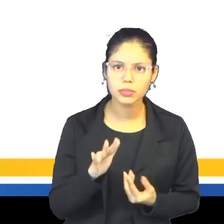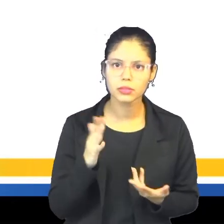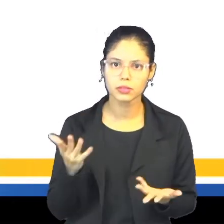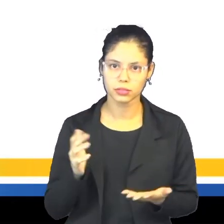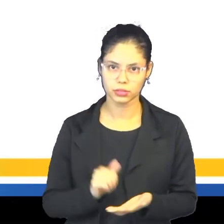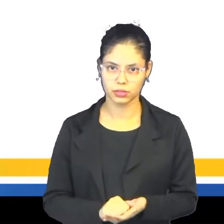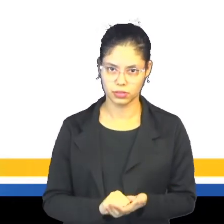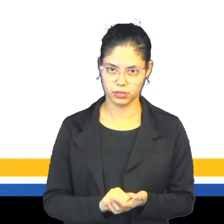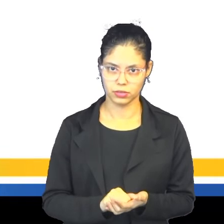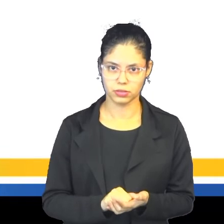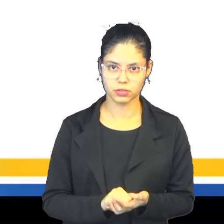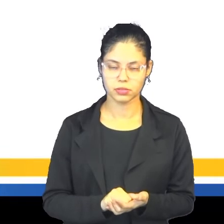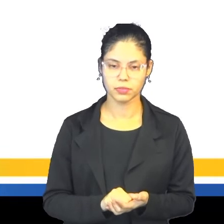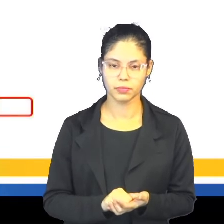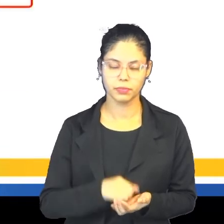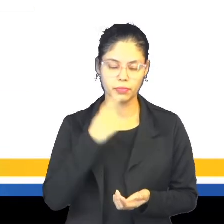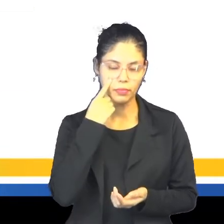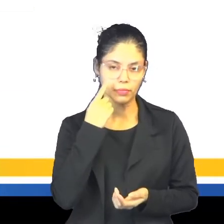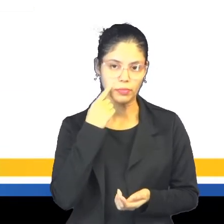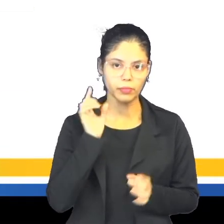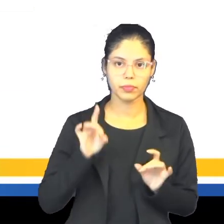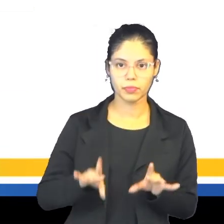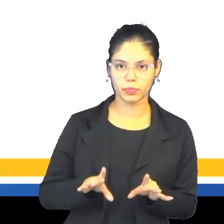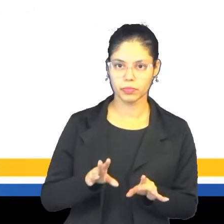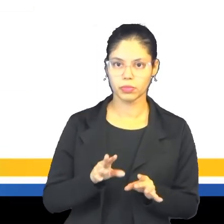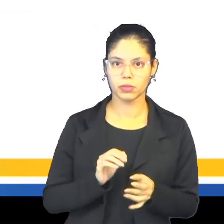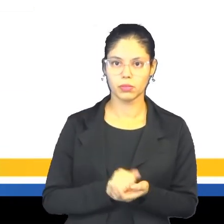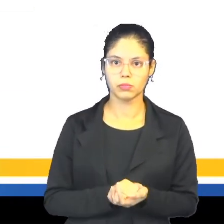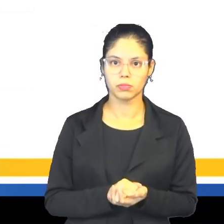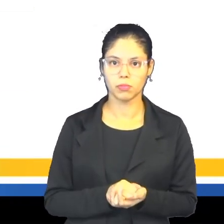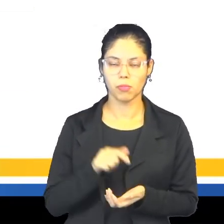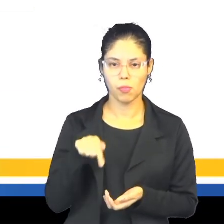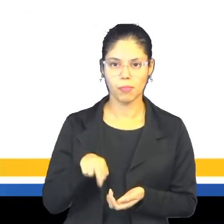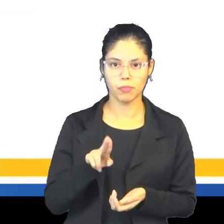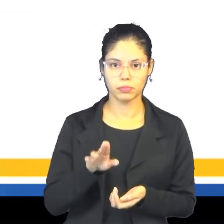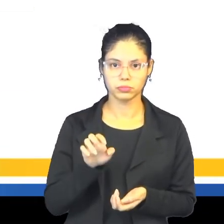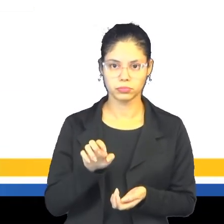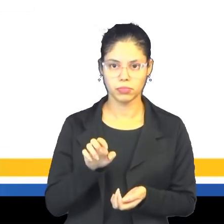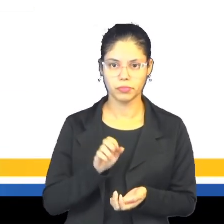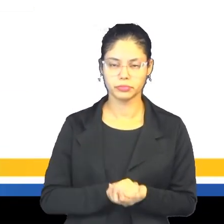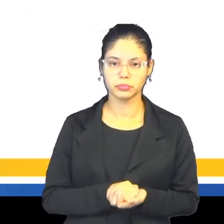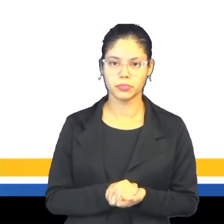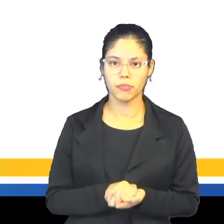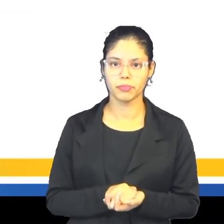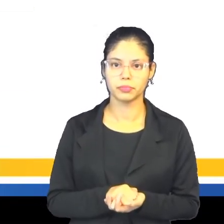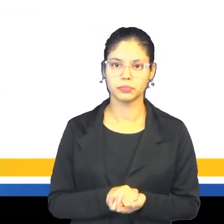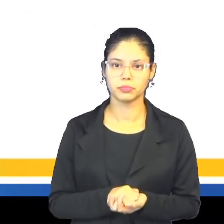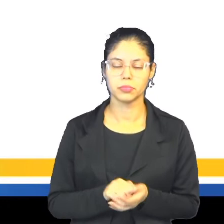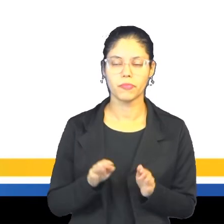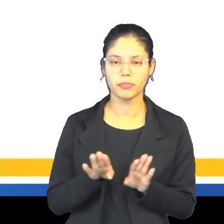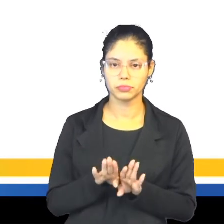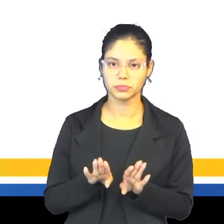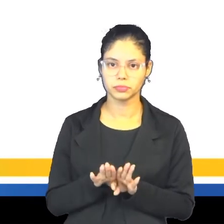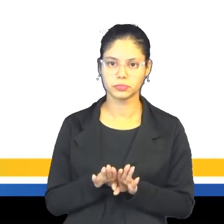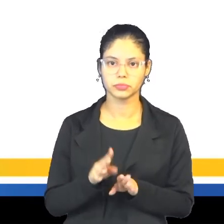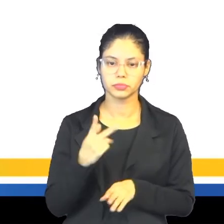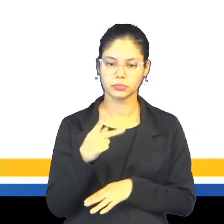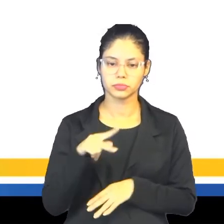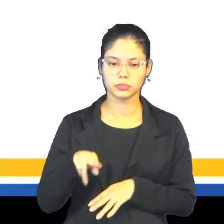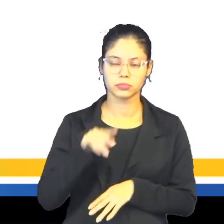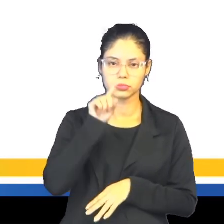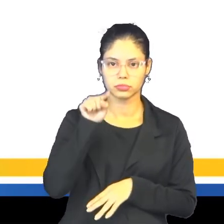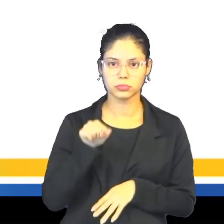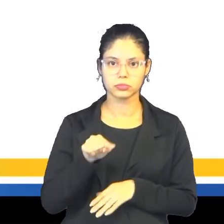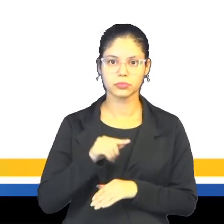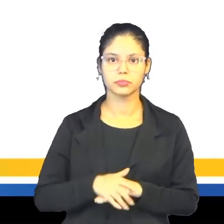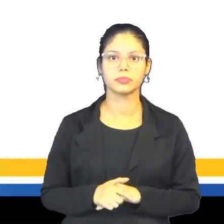tonto. Então observa ali que do último quadrinho, a palavra que, né, faz parte também dos pronomes